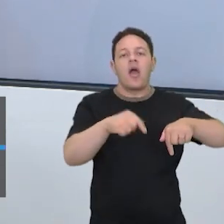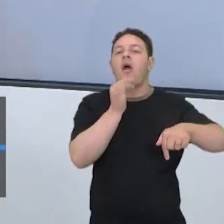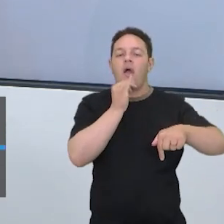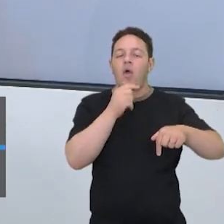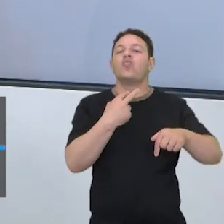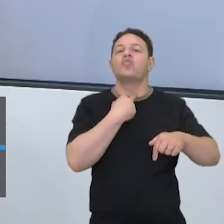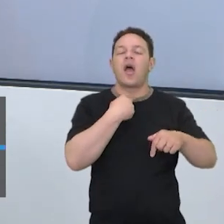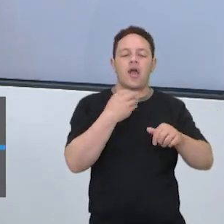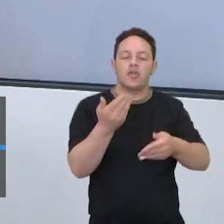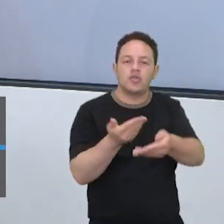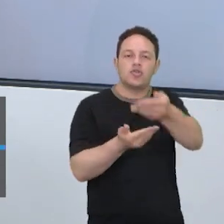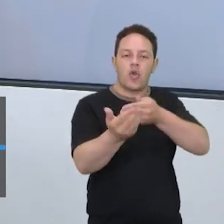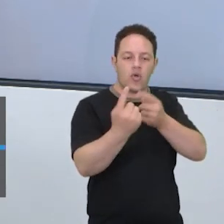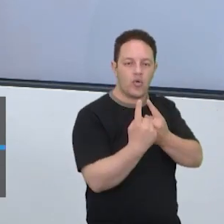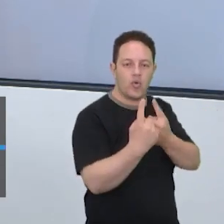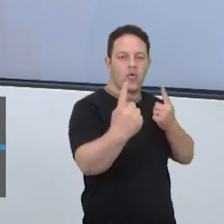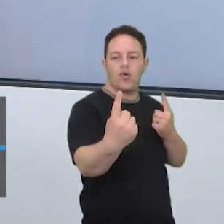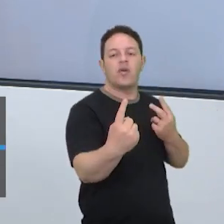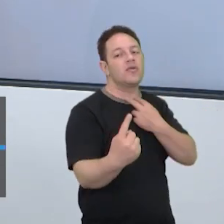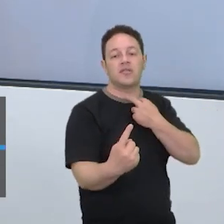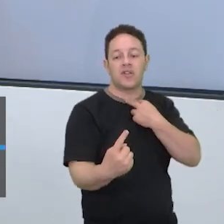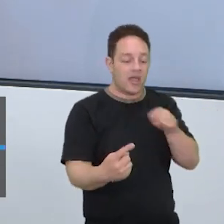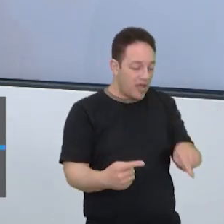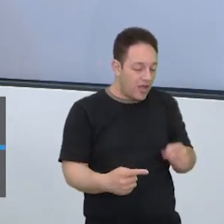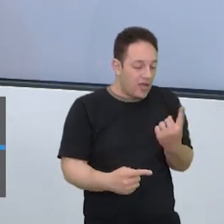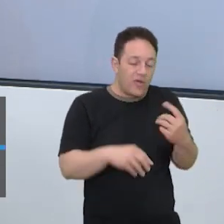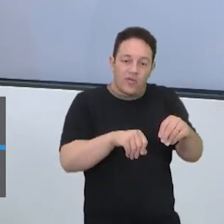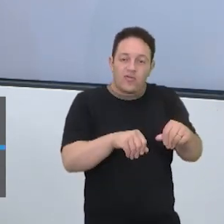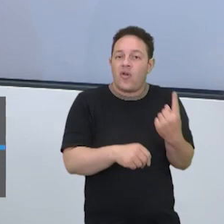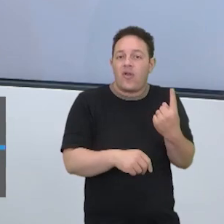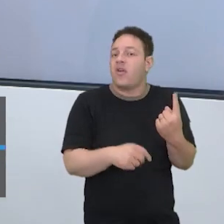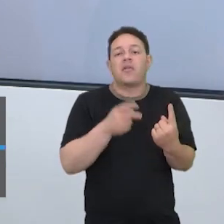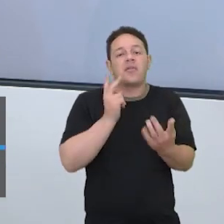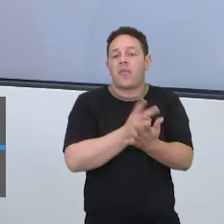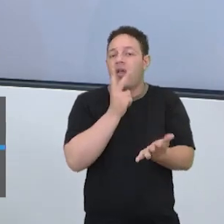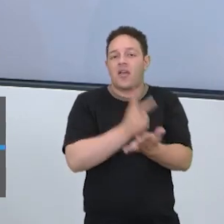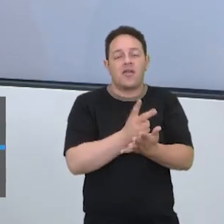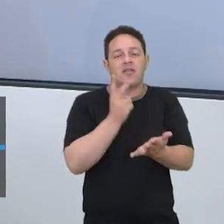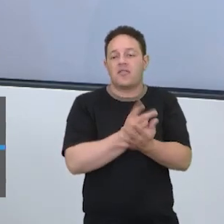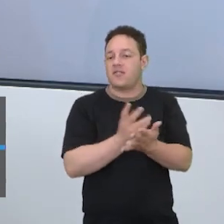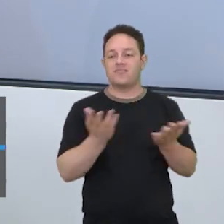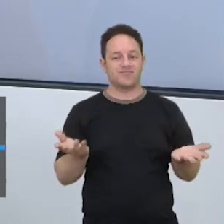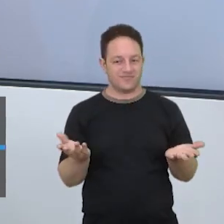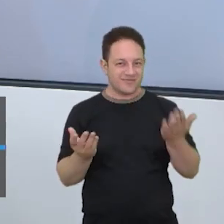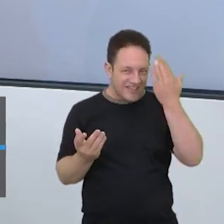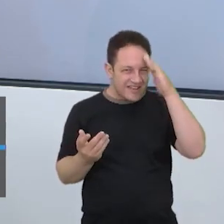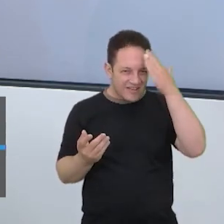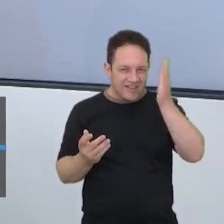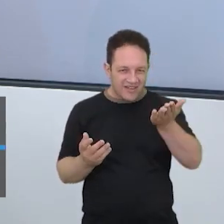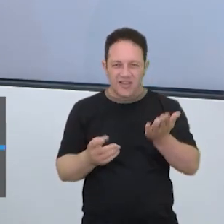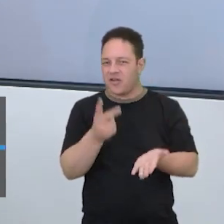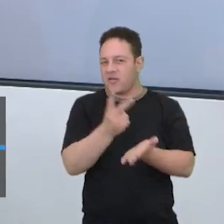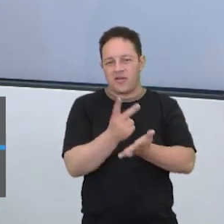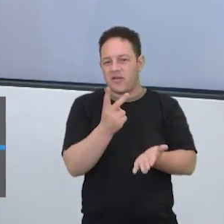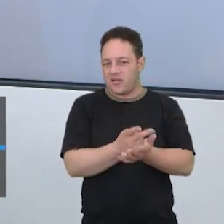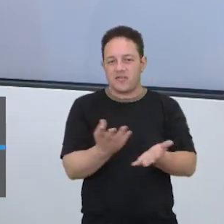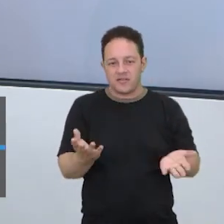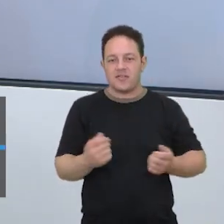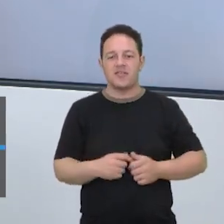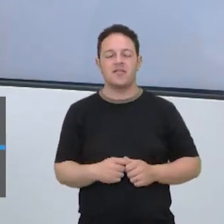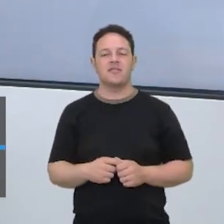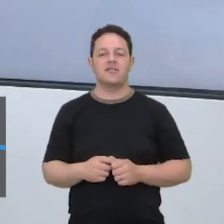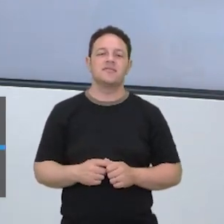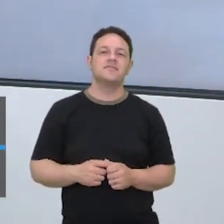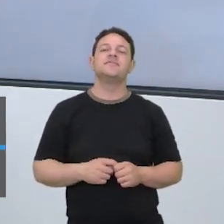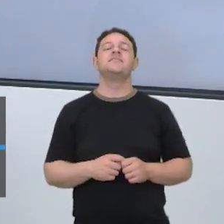você me dá outro. Se eu só tenho esse e o solo só tem aquele também, eu vou trocar 6 por meia dúzia. Já ouviram falar isso? Meia dúzia é 6, né? Então, é